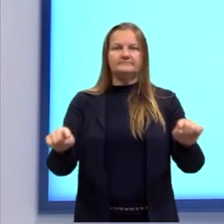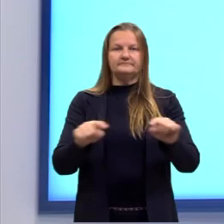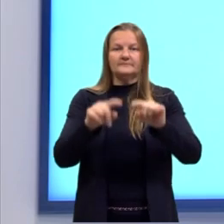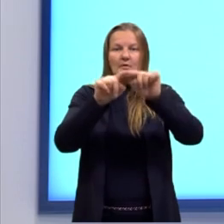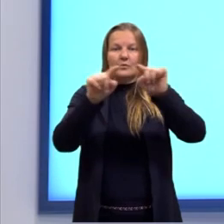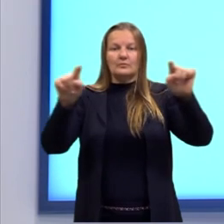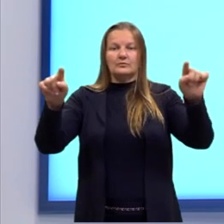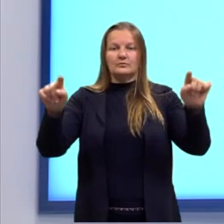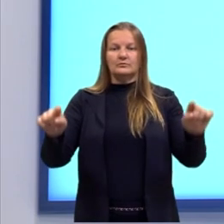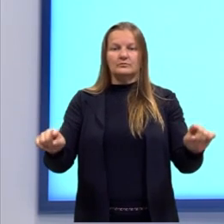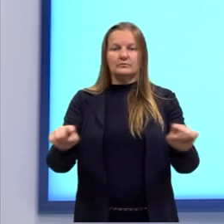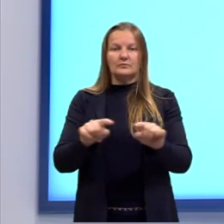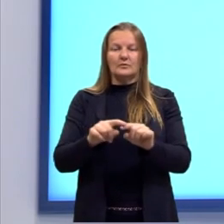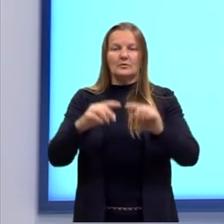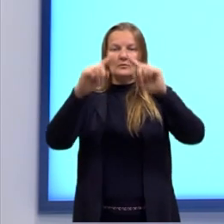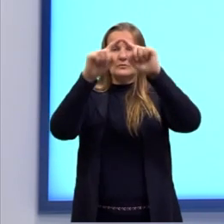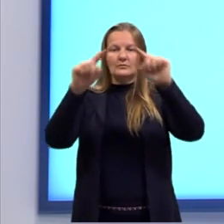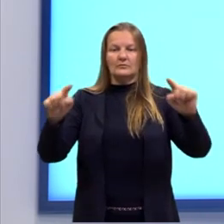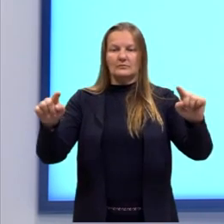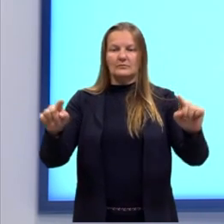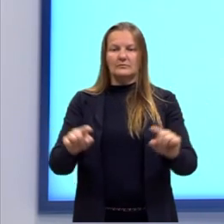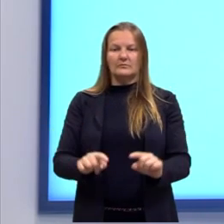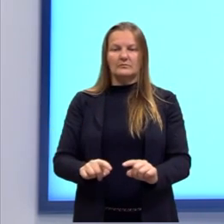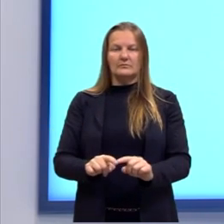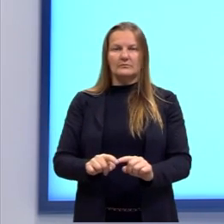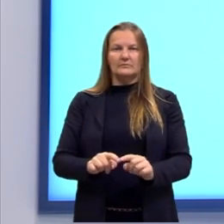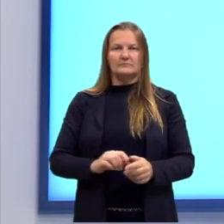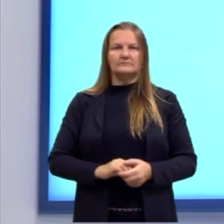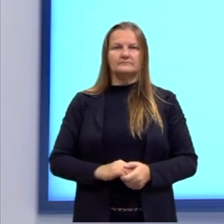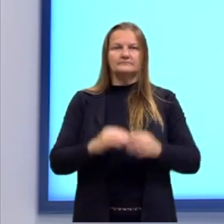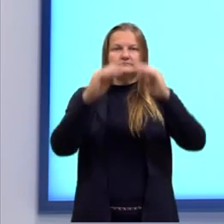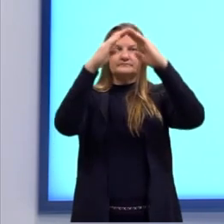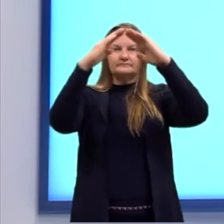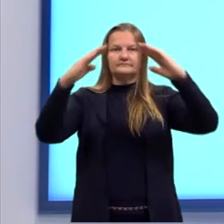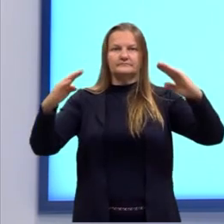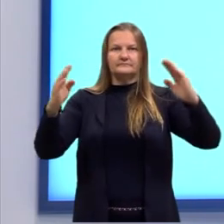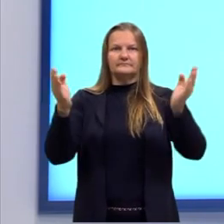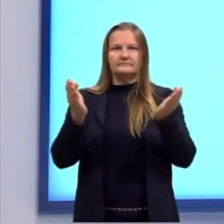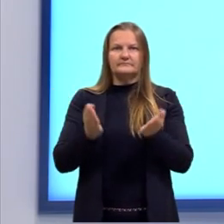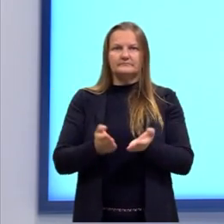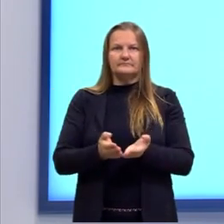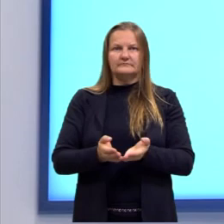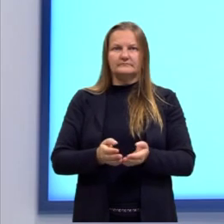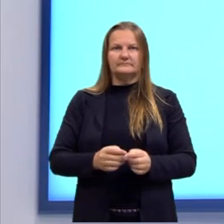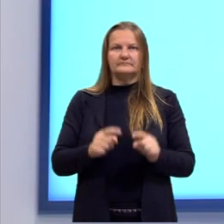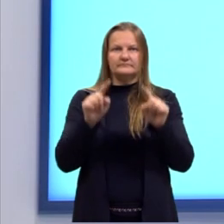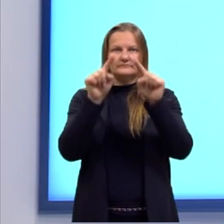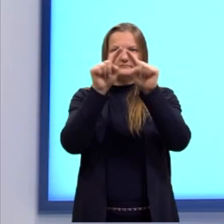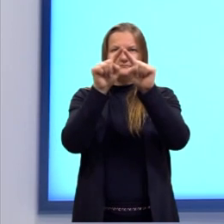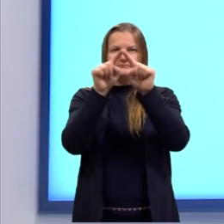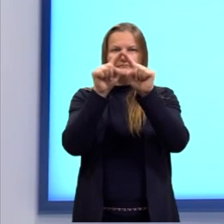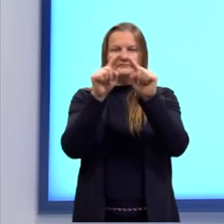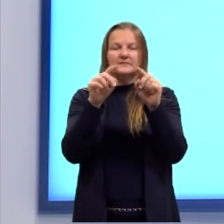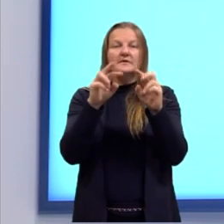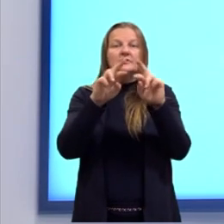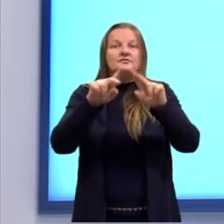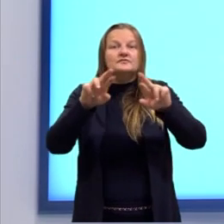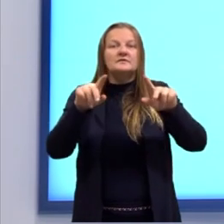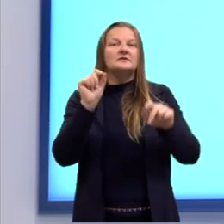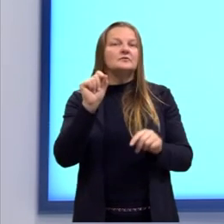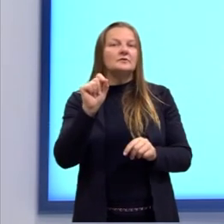retângulo e losango então basicamente a diferença entre trapézios e paralelogramos